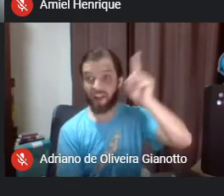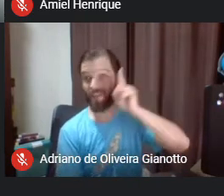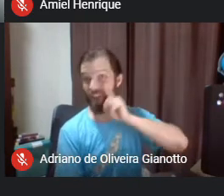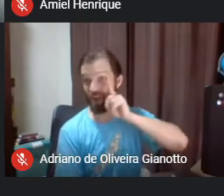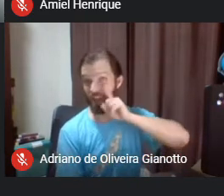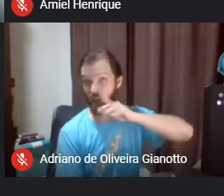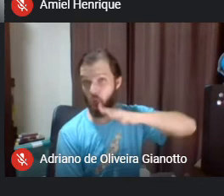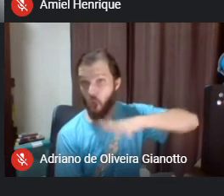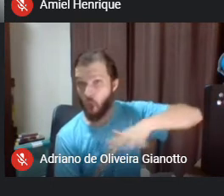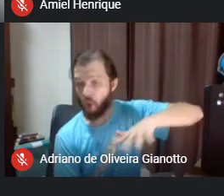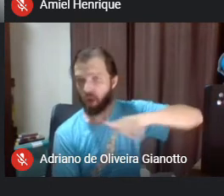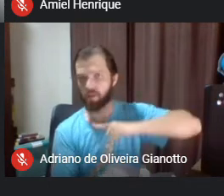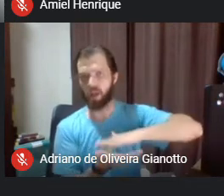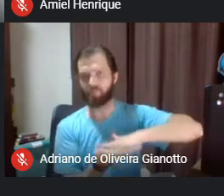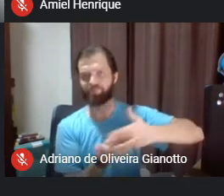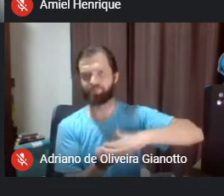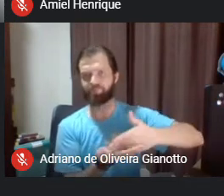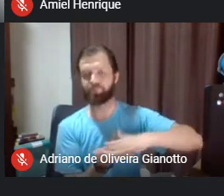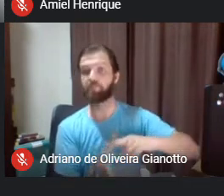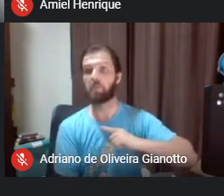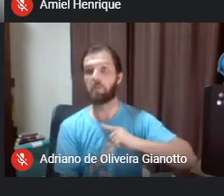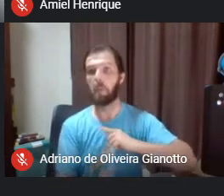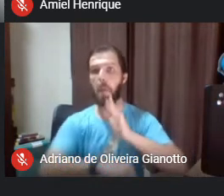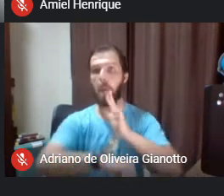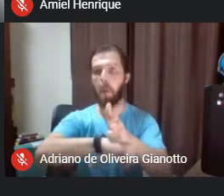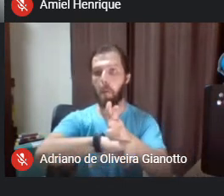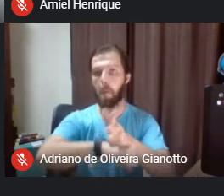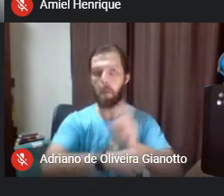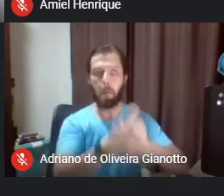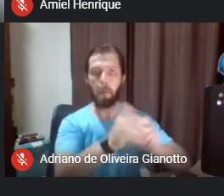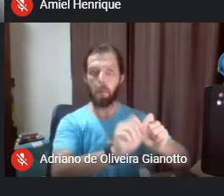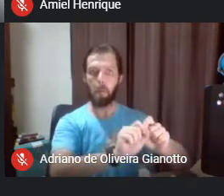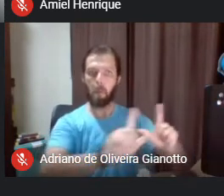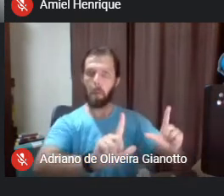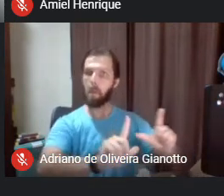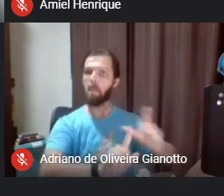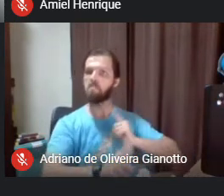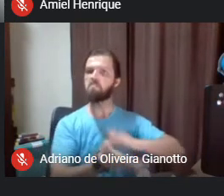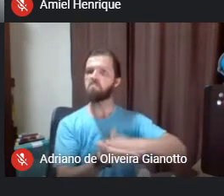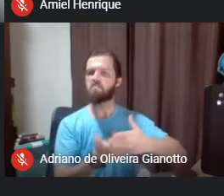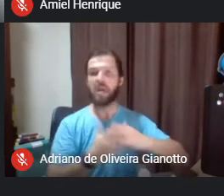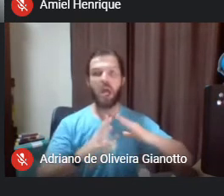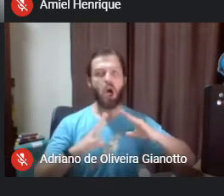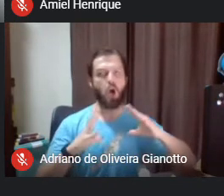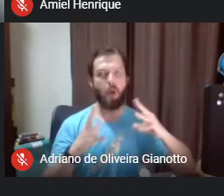ela tem uma acessibilidade muito boa. Nos Estados Unidos existe